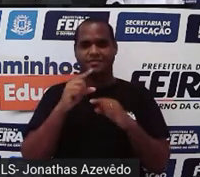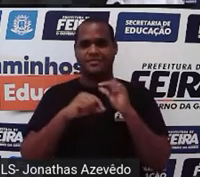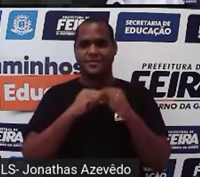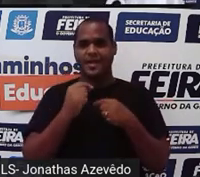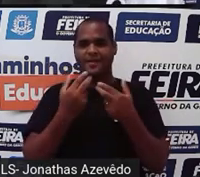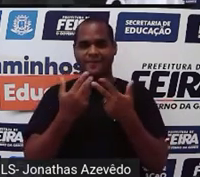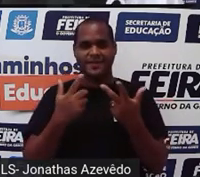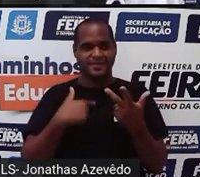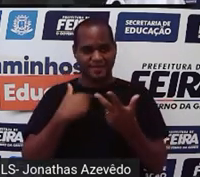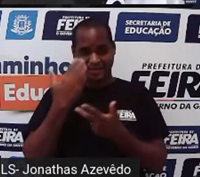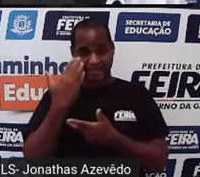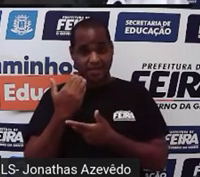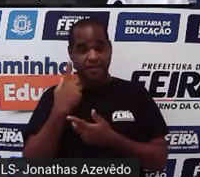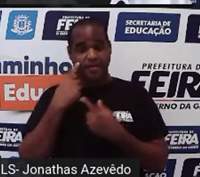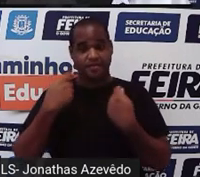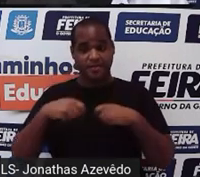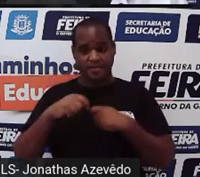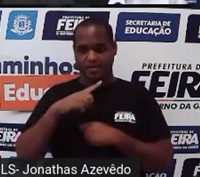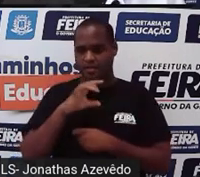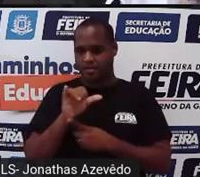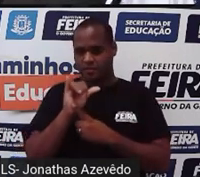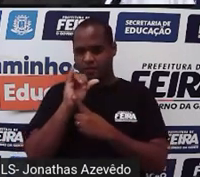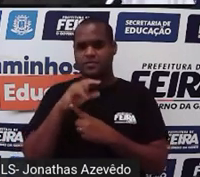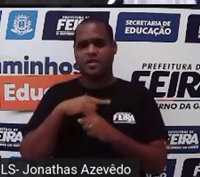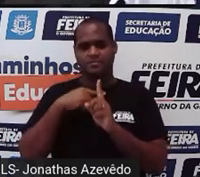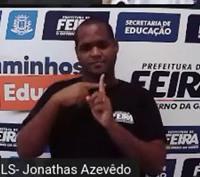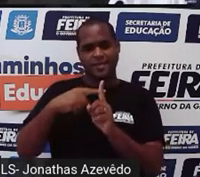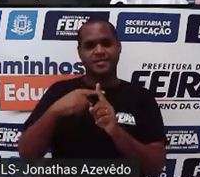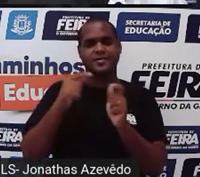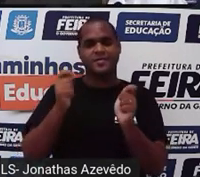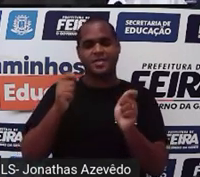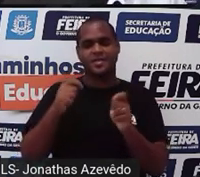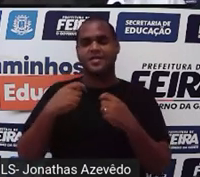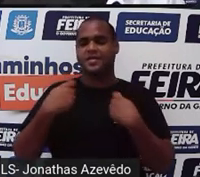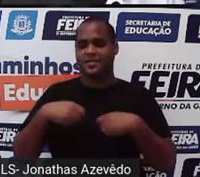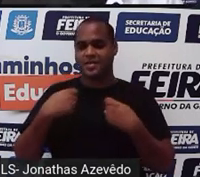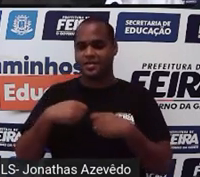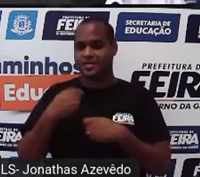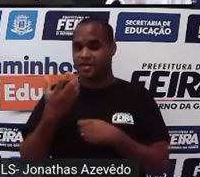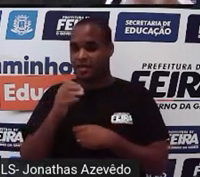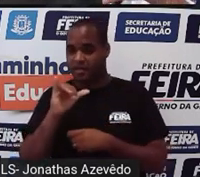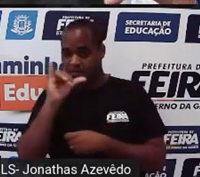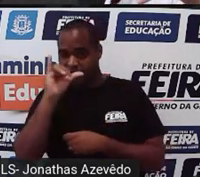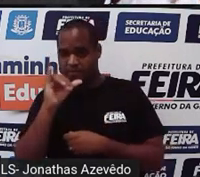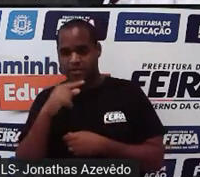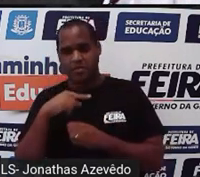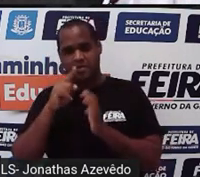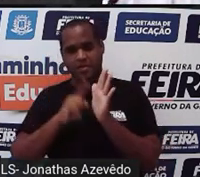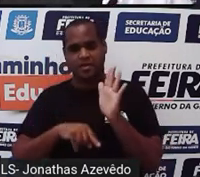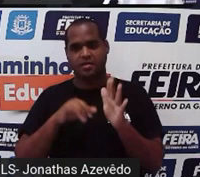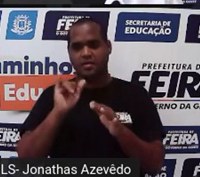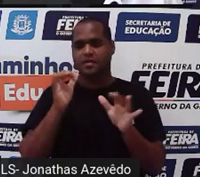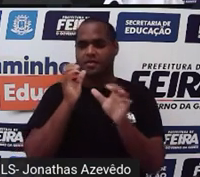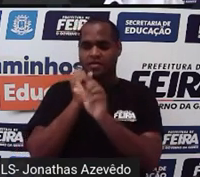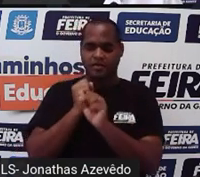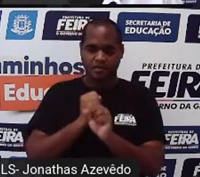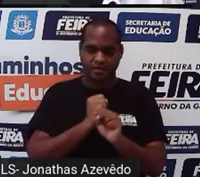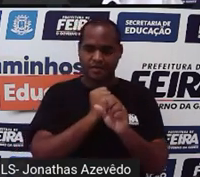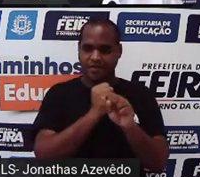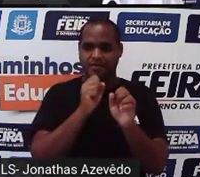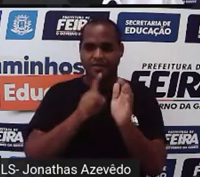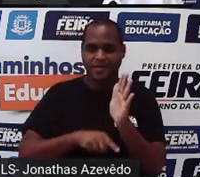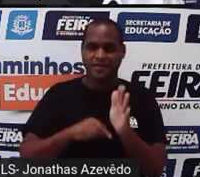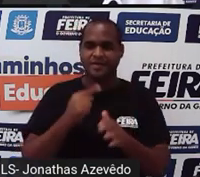isso que tem Y eu preciso que ele esteja positivo porque eu quero o resultado de y e não de menos y é o multiplico tudo por menos